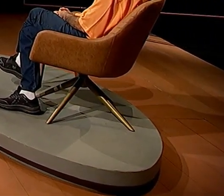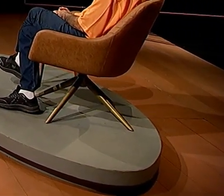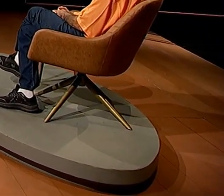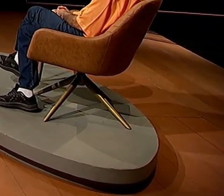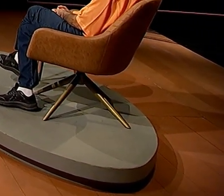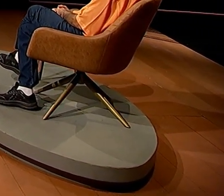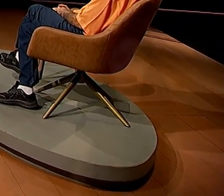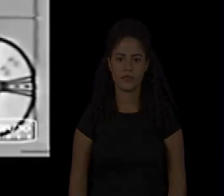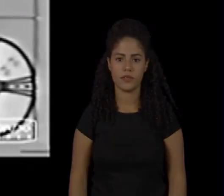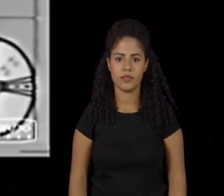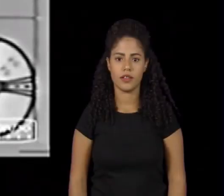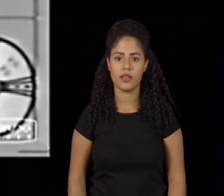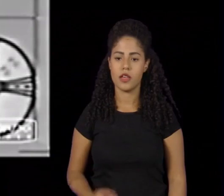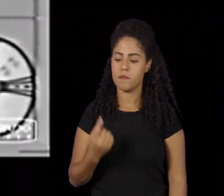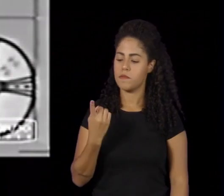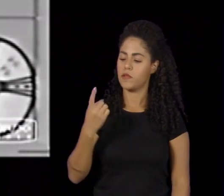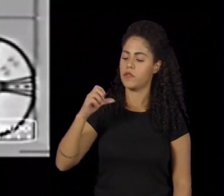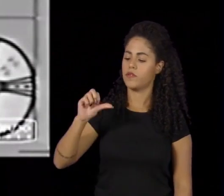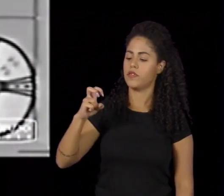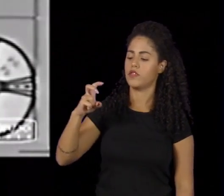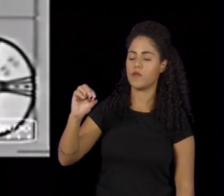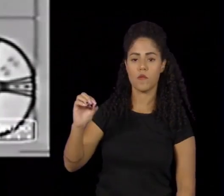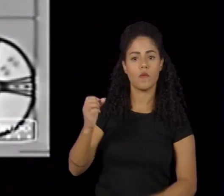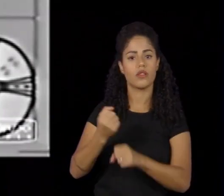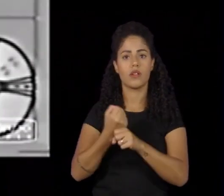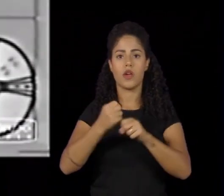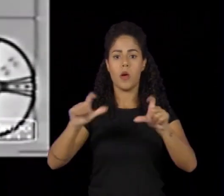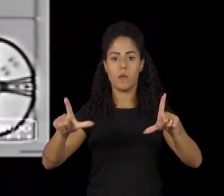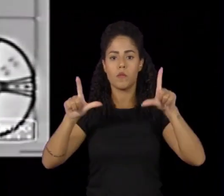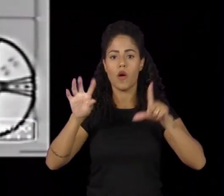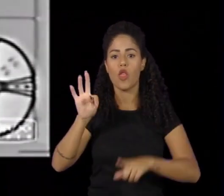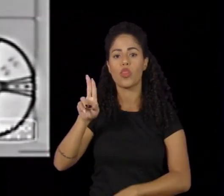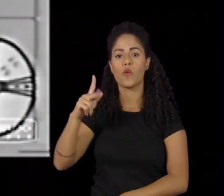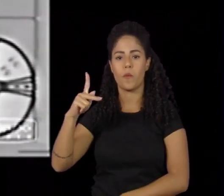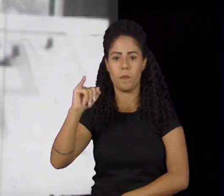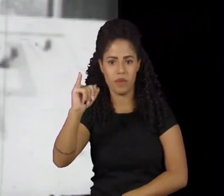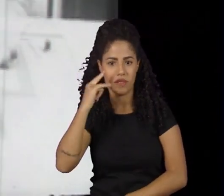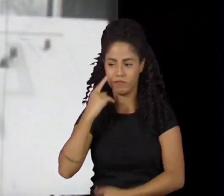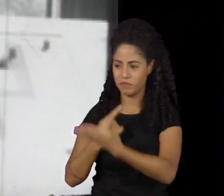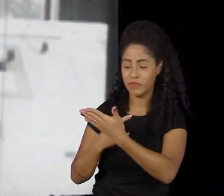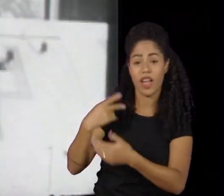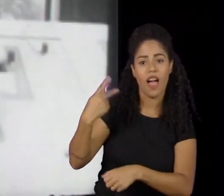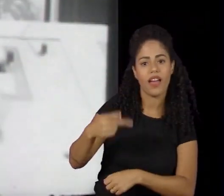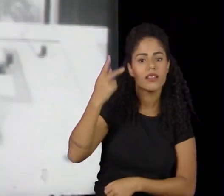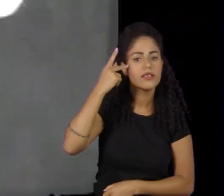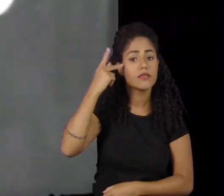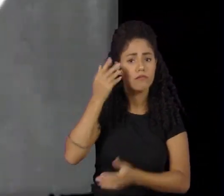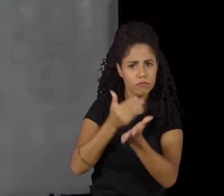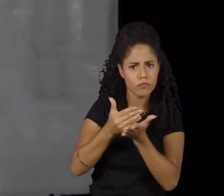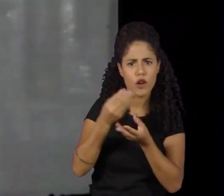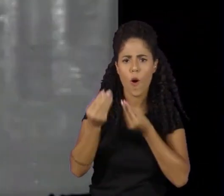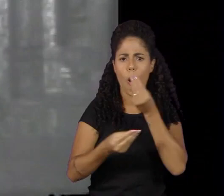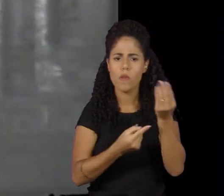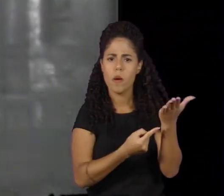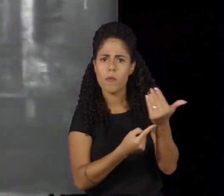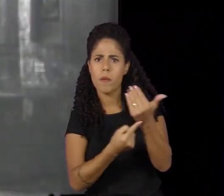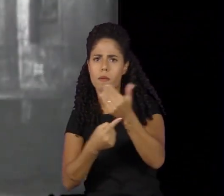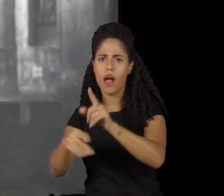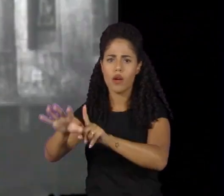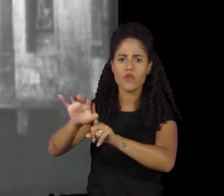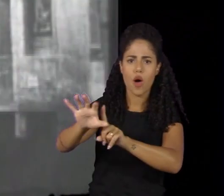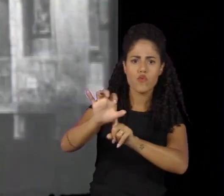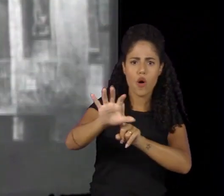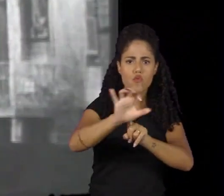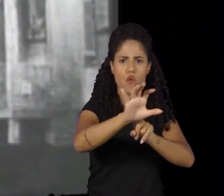Em 1950, nascia a TV Tupi de São Paulo e, no princípio, as transmissões eram